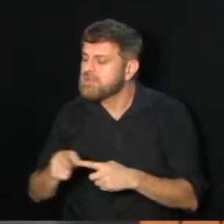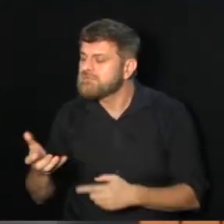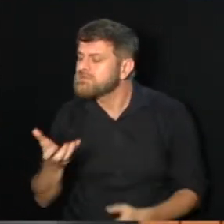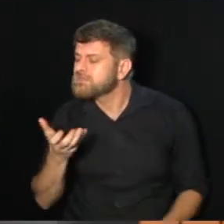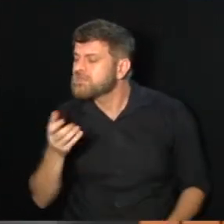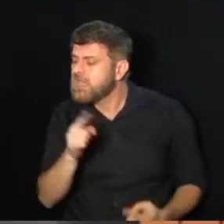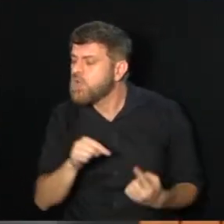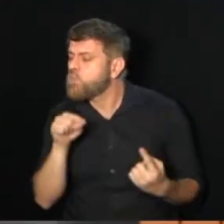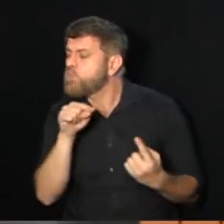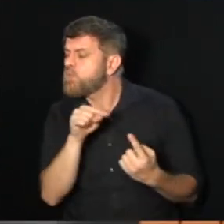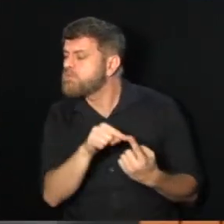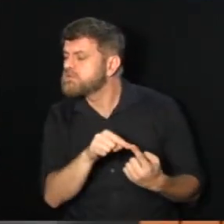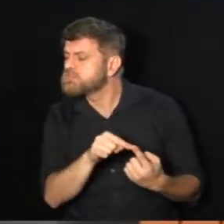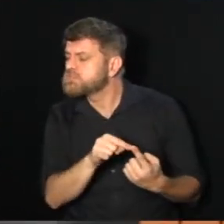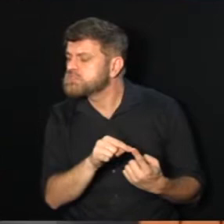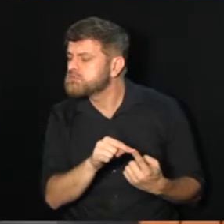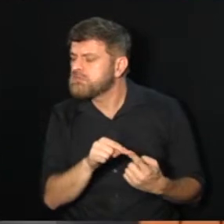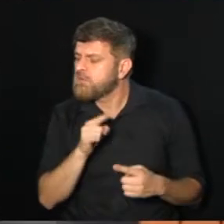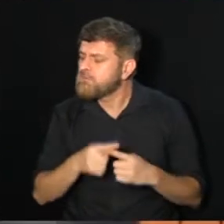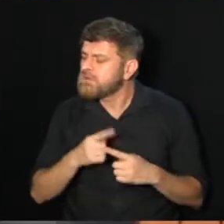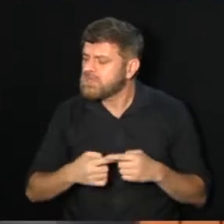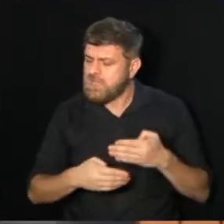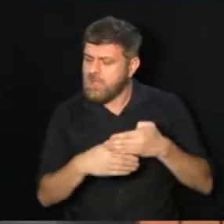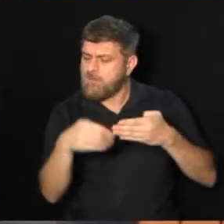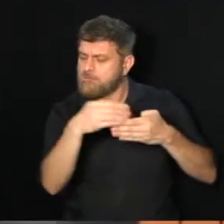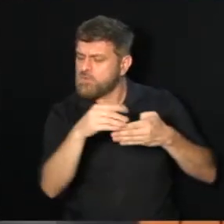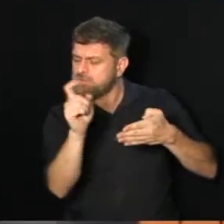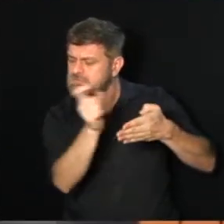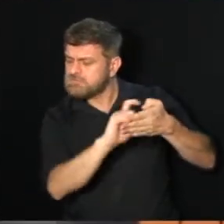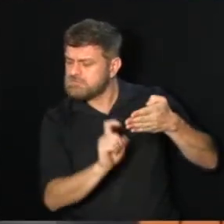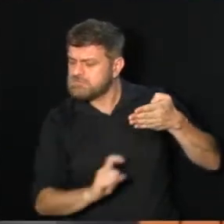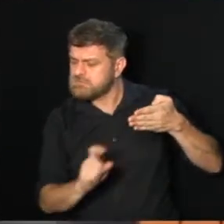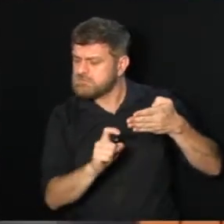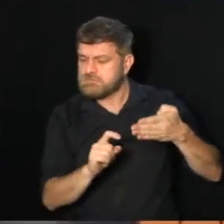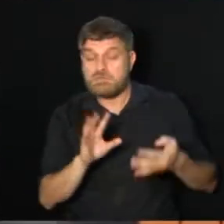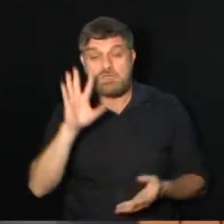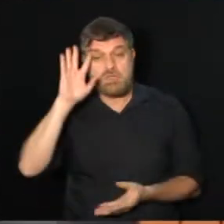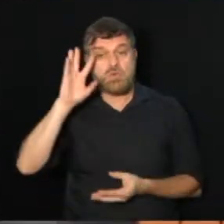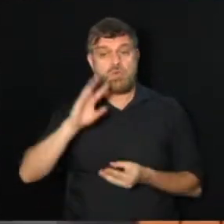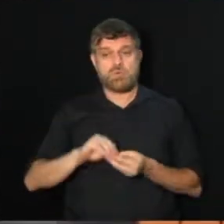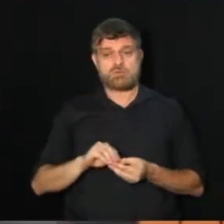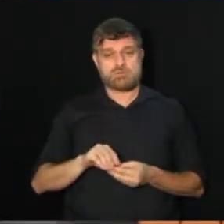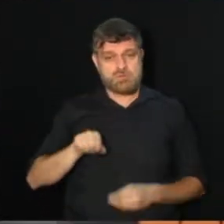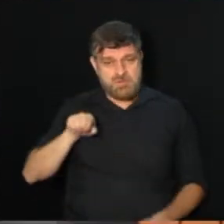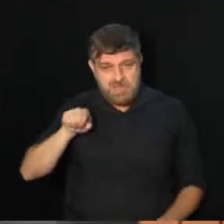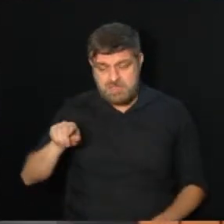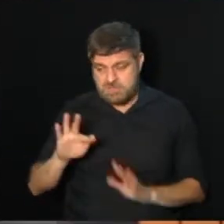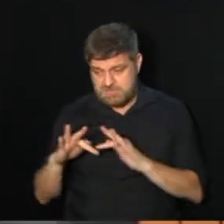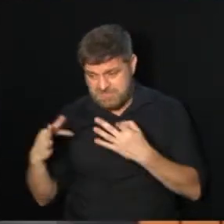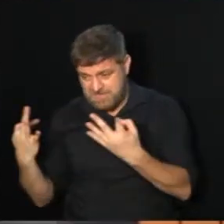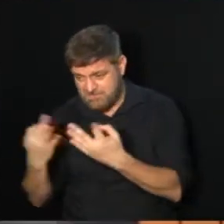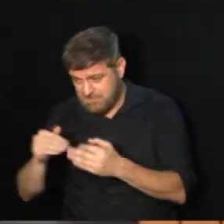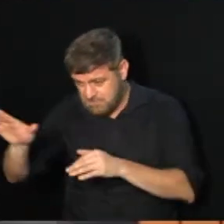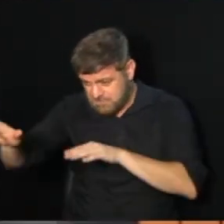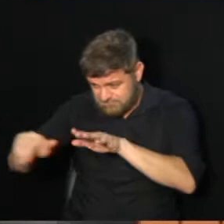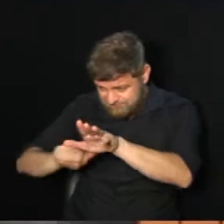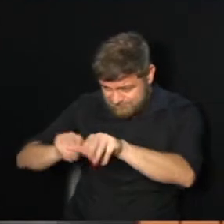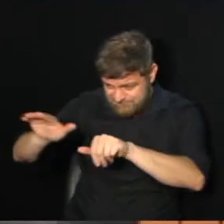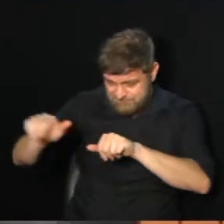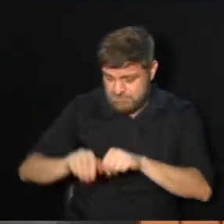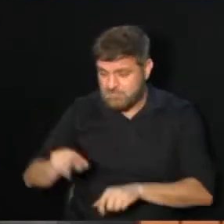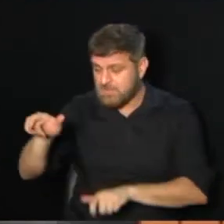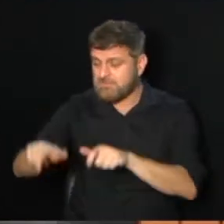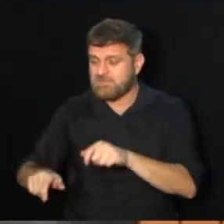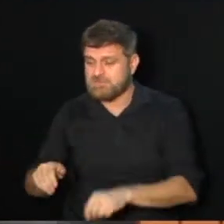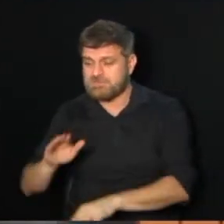querendo com isso, pretendendo com isso? Né? Chegou-se à conclusão, buscando as famílias desses